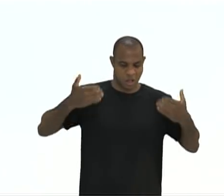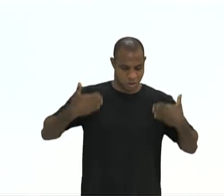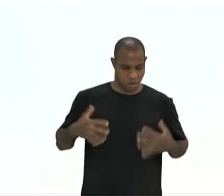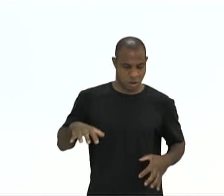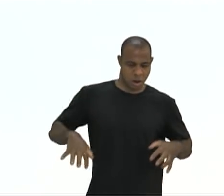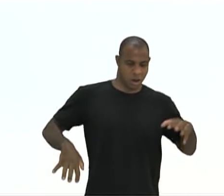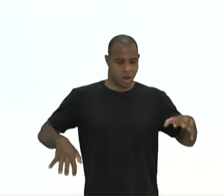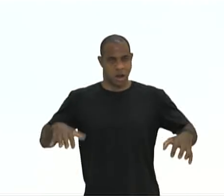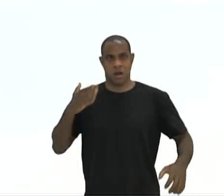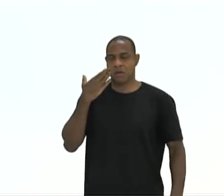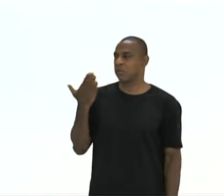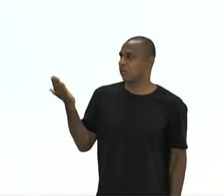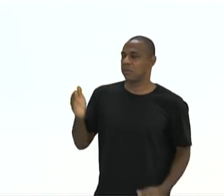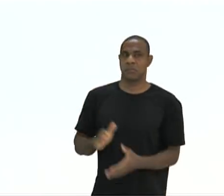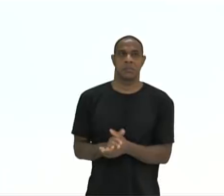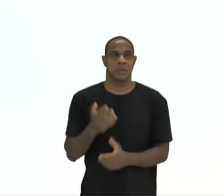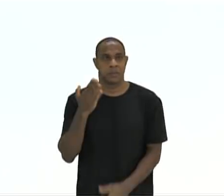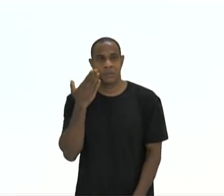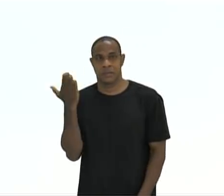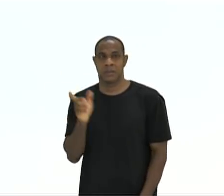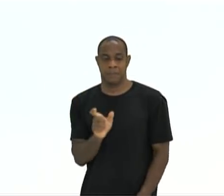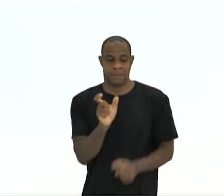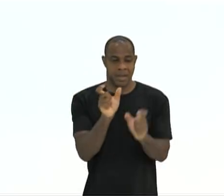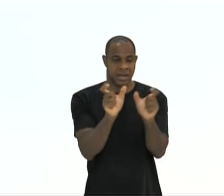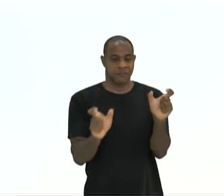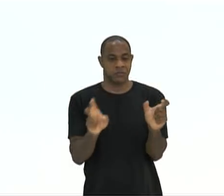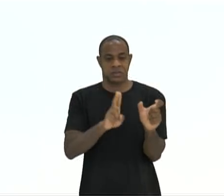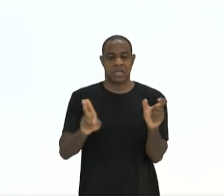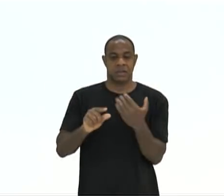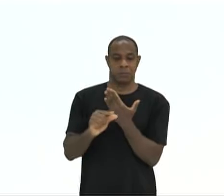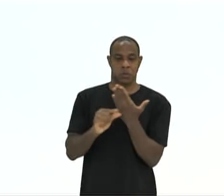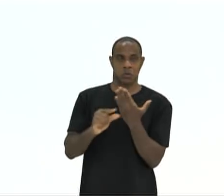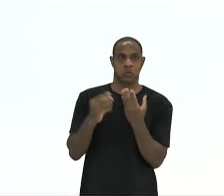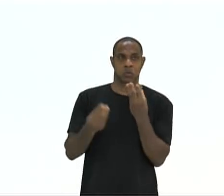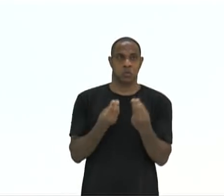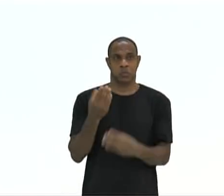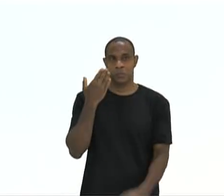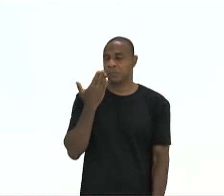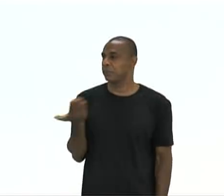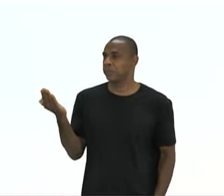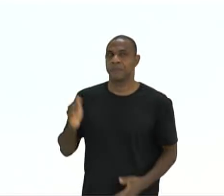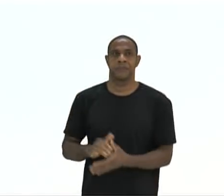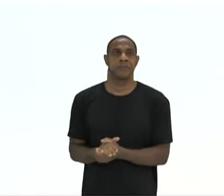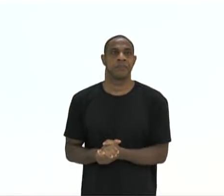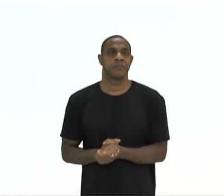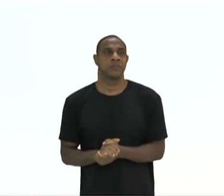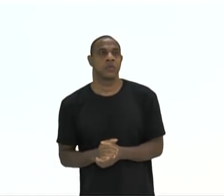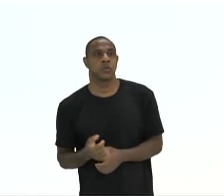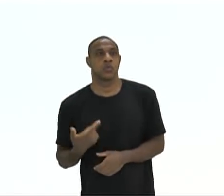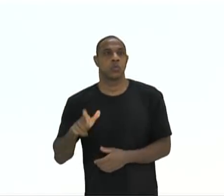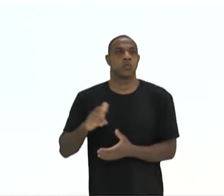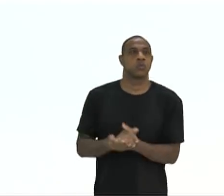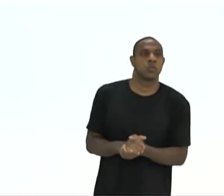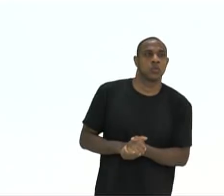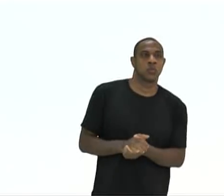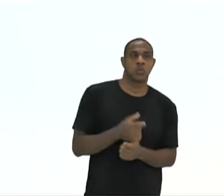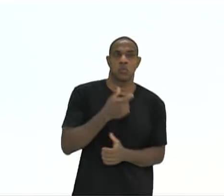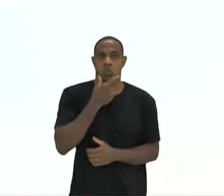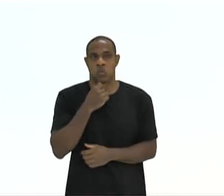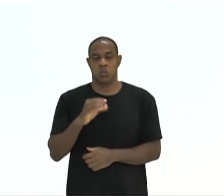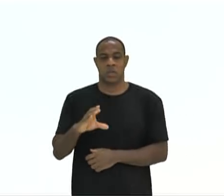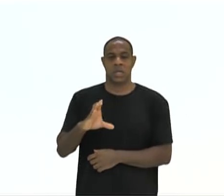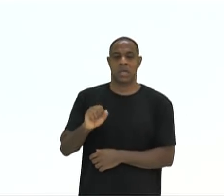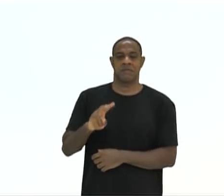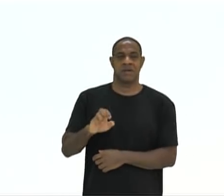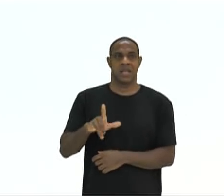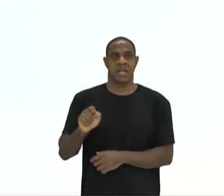expressões utilizadas pelo autor e responda a próxima questão. O Último Cavaleiro quebra os principais